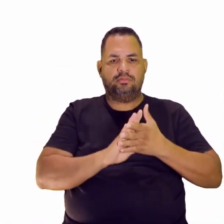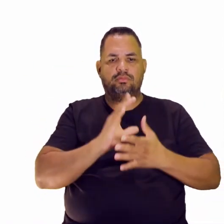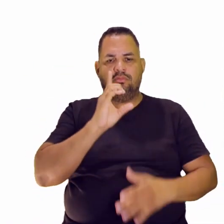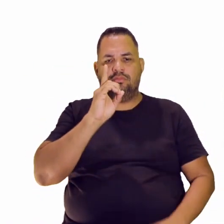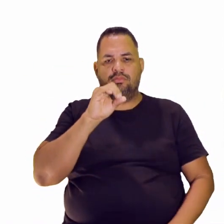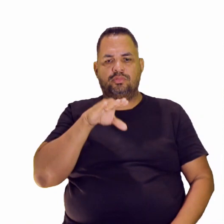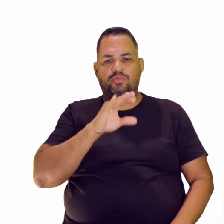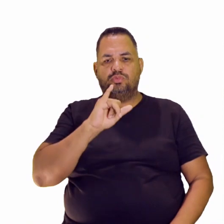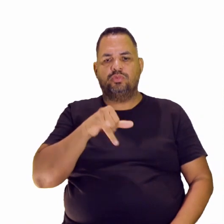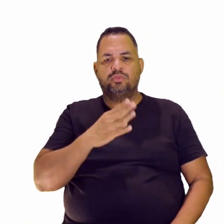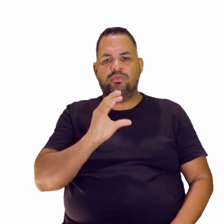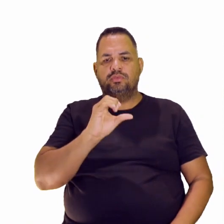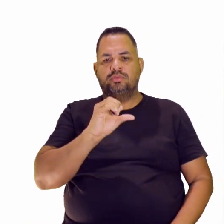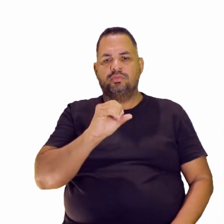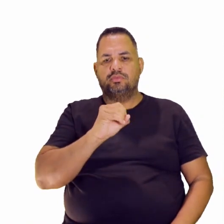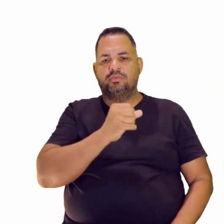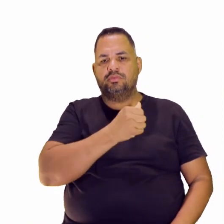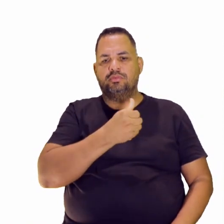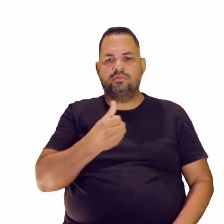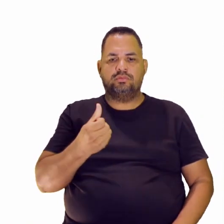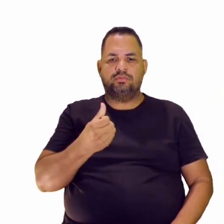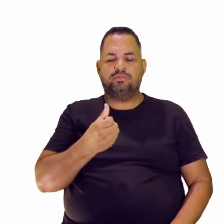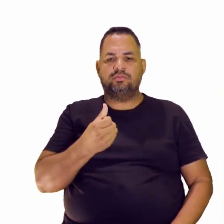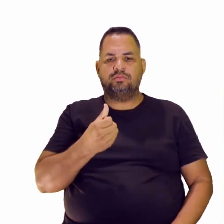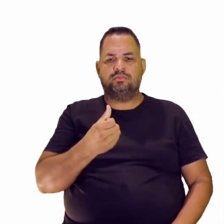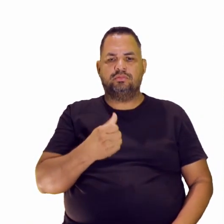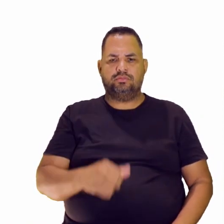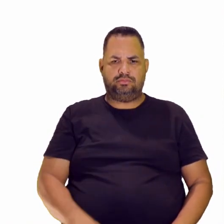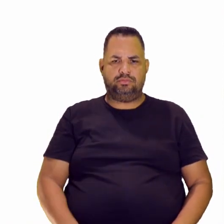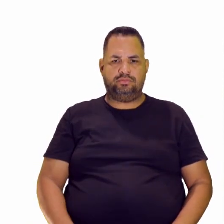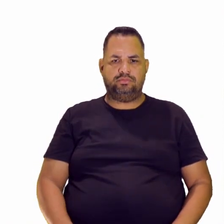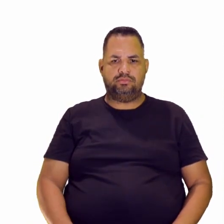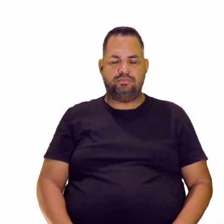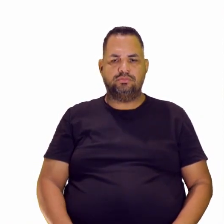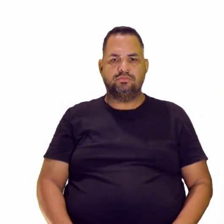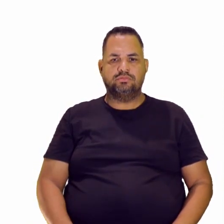Brasil por Dom João VI.